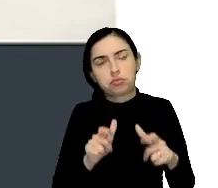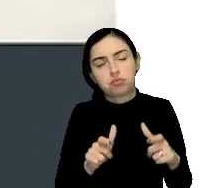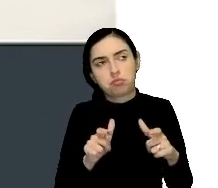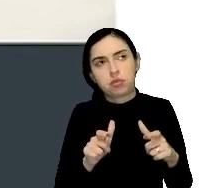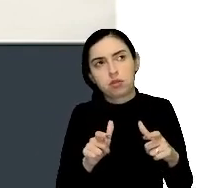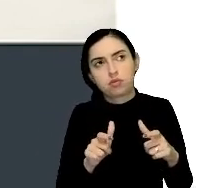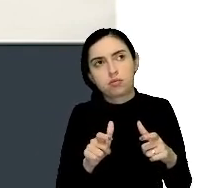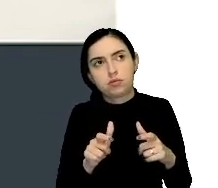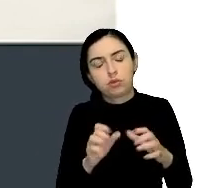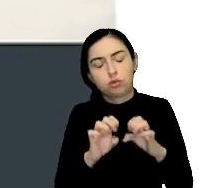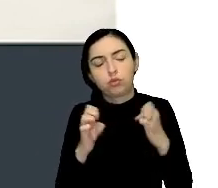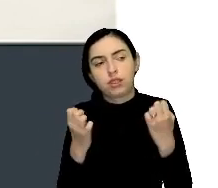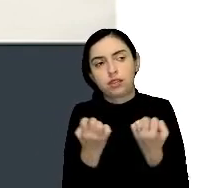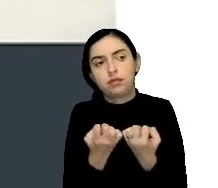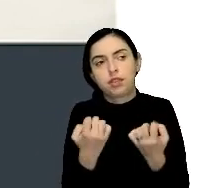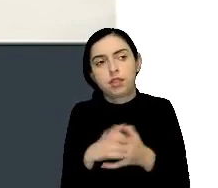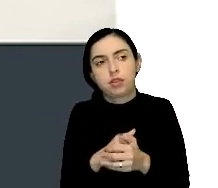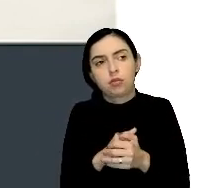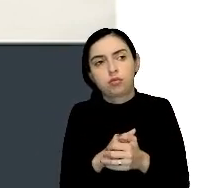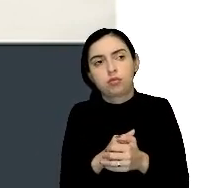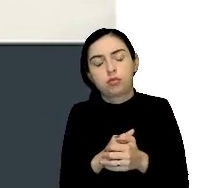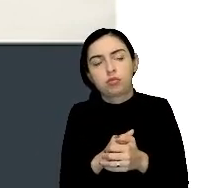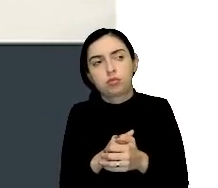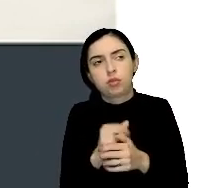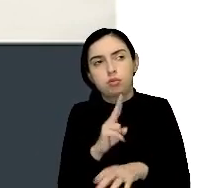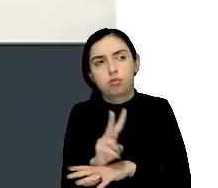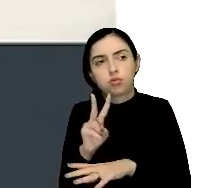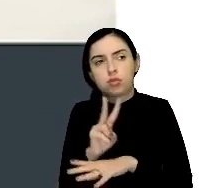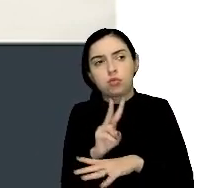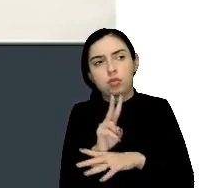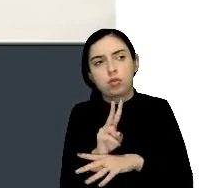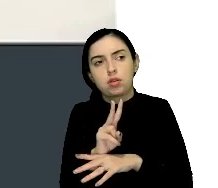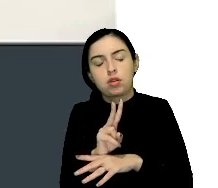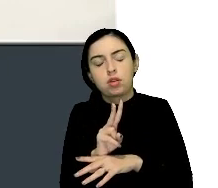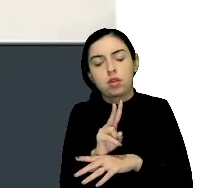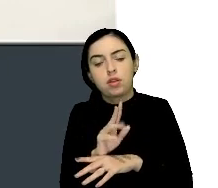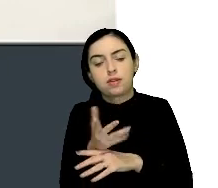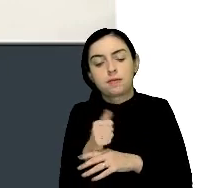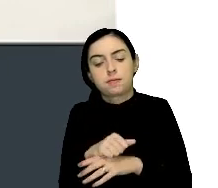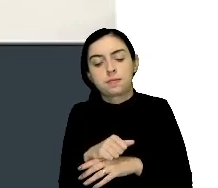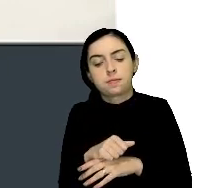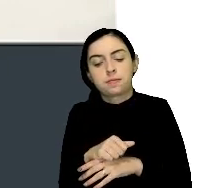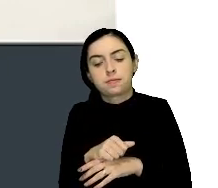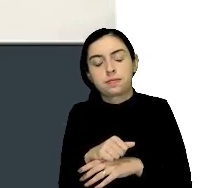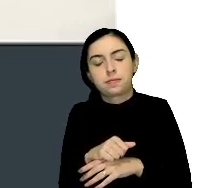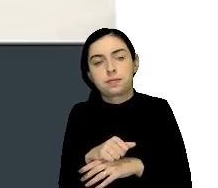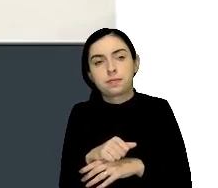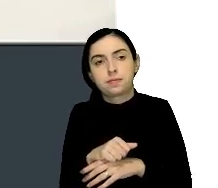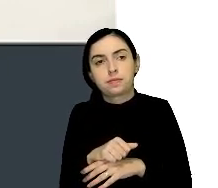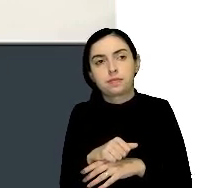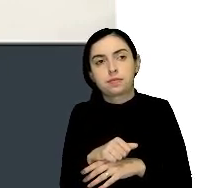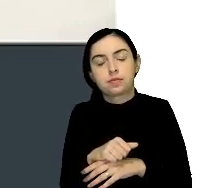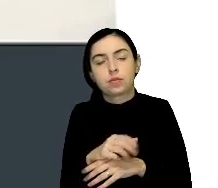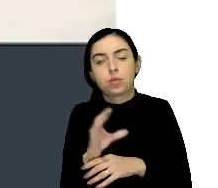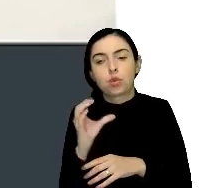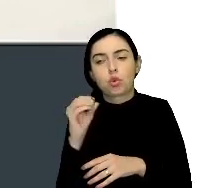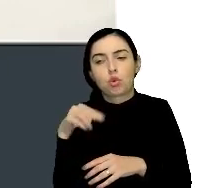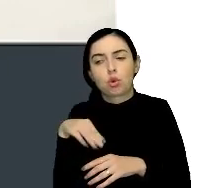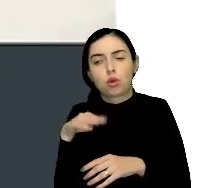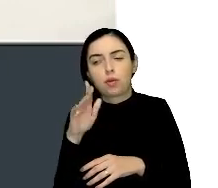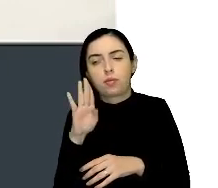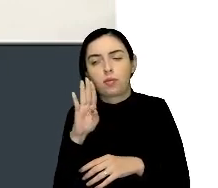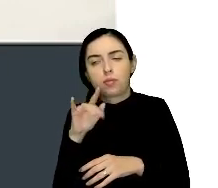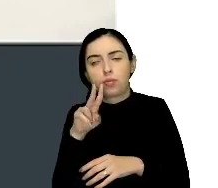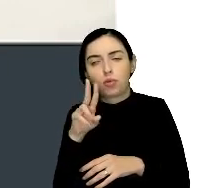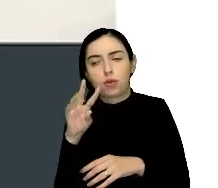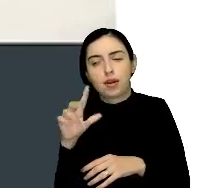num evento do Observatório lá no Memorial da América Latina, em que um congolês, né, foi perguntado,